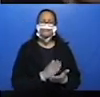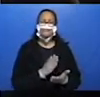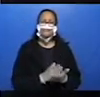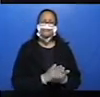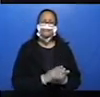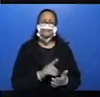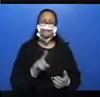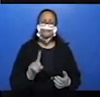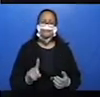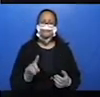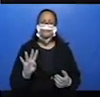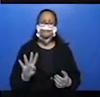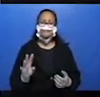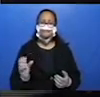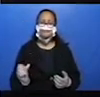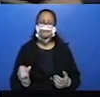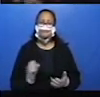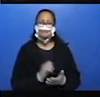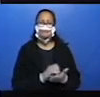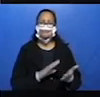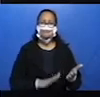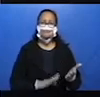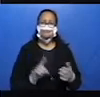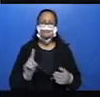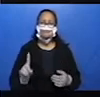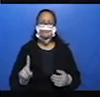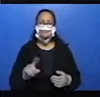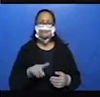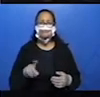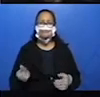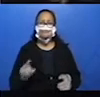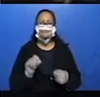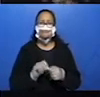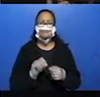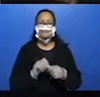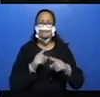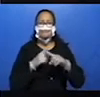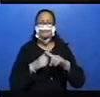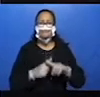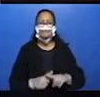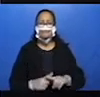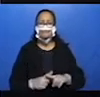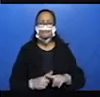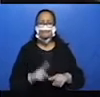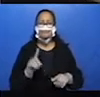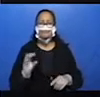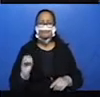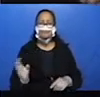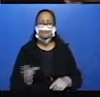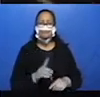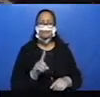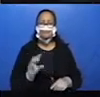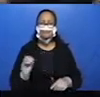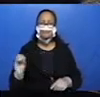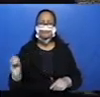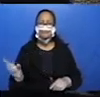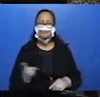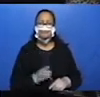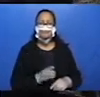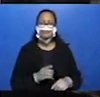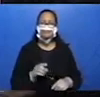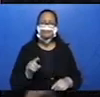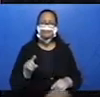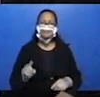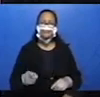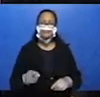146, lá na atividade 1. Vocês vão fazer as multiplicações por 10, 100 e por 1000 e registrar o